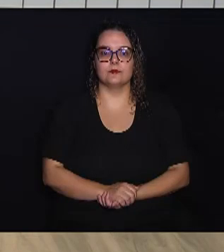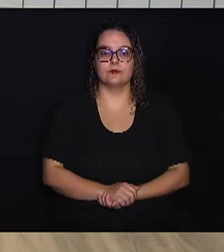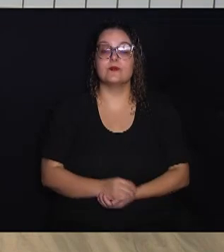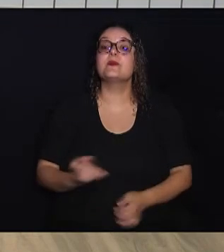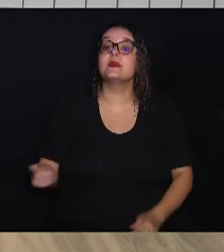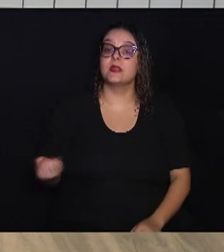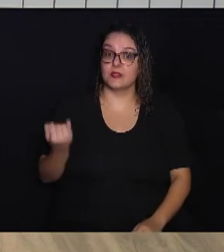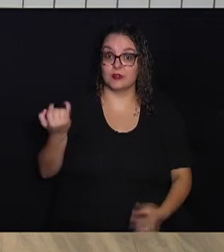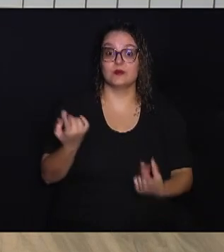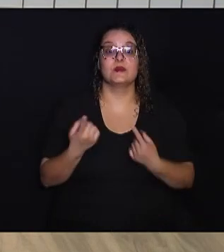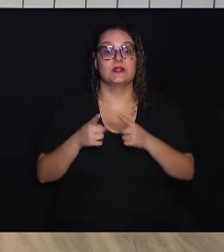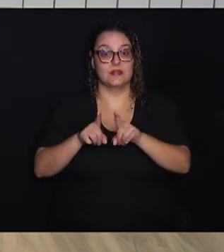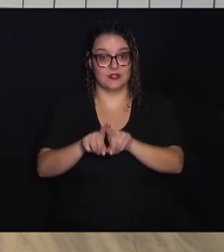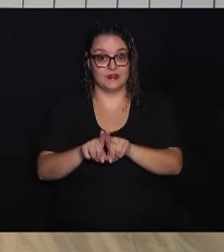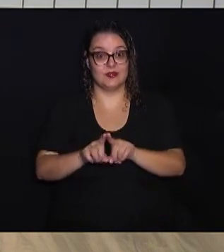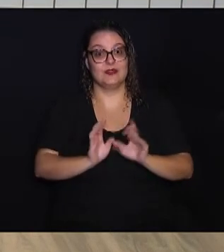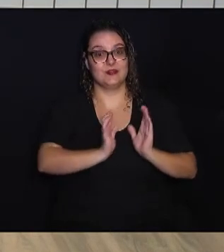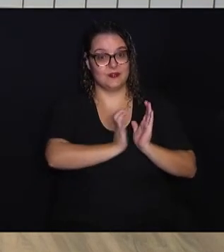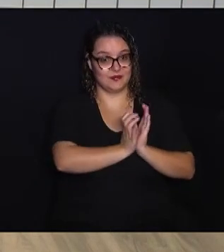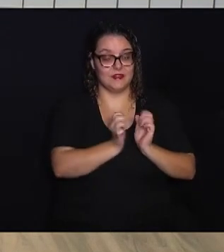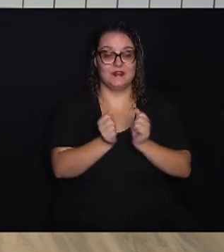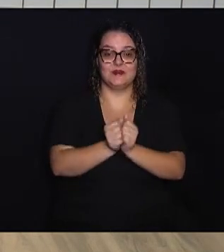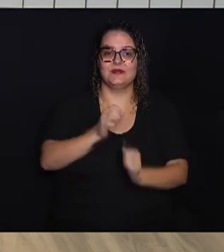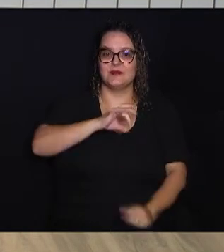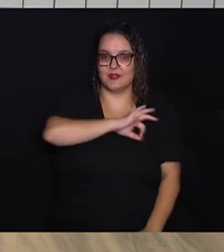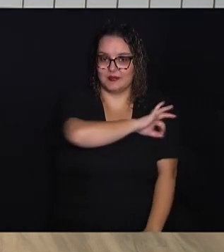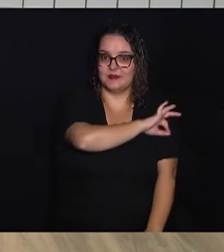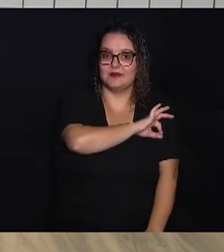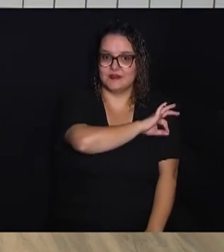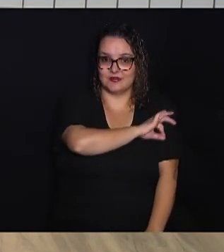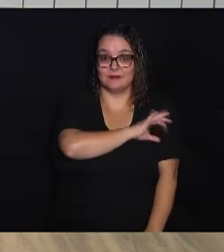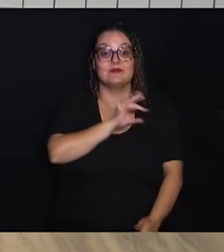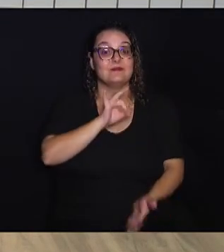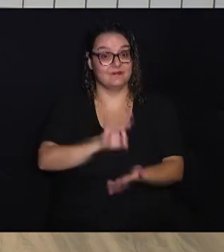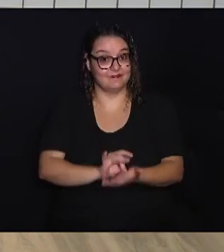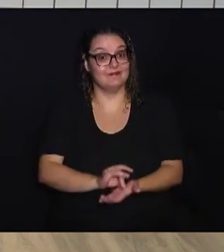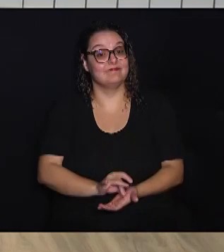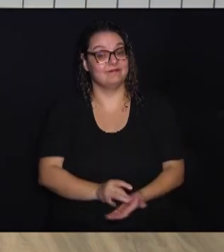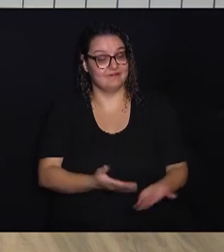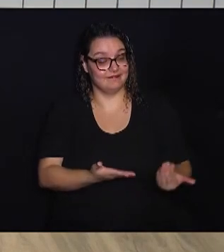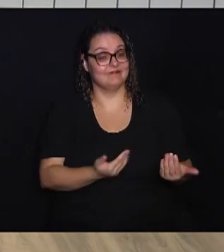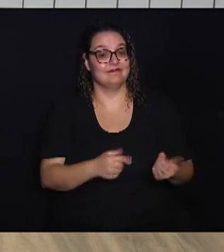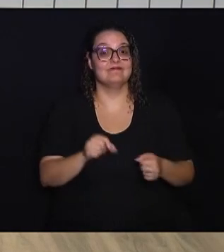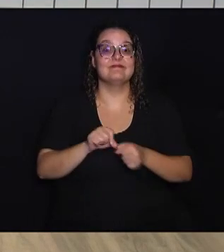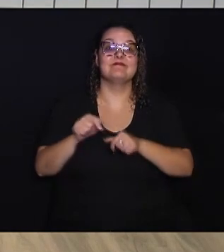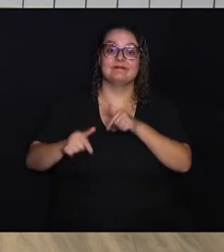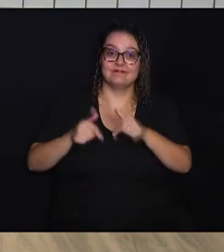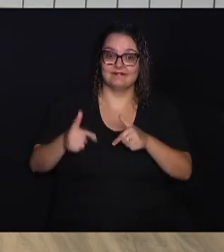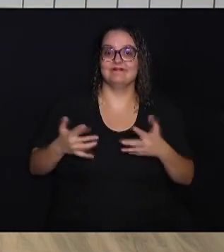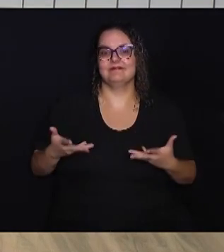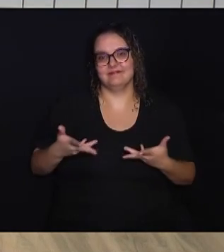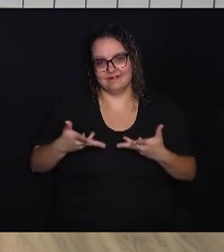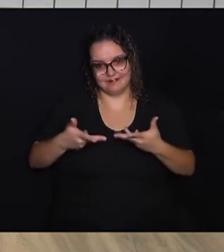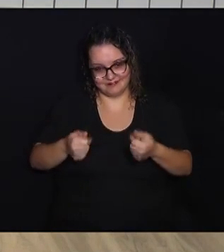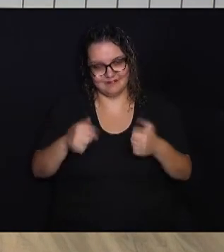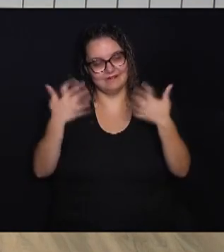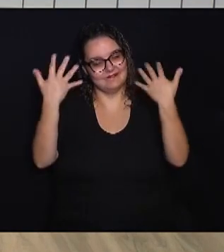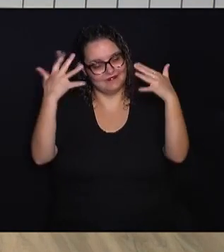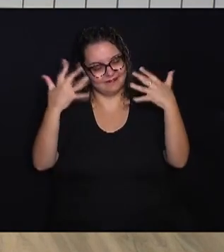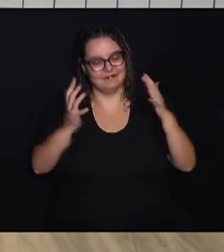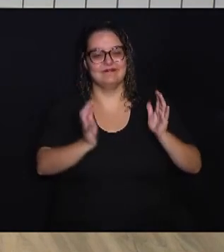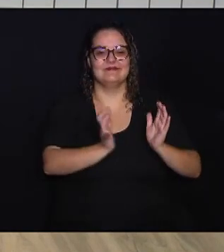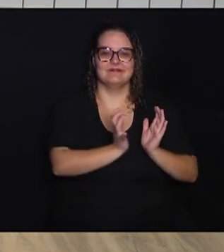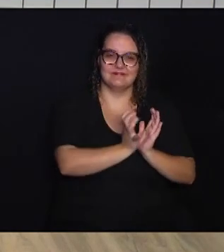Importante parceria aí da APAI com a prefeitura, e realmente esses meninos fazem aí um trabalho maravilhoso. Parabéns